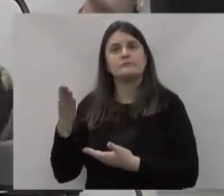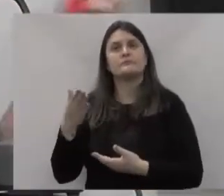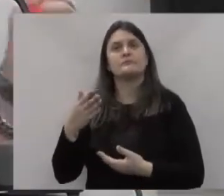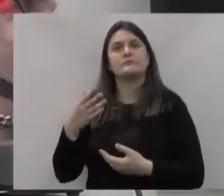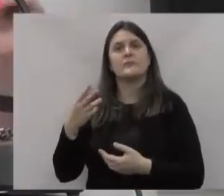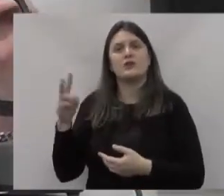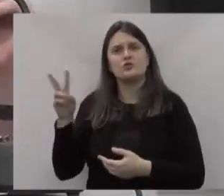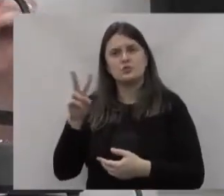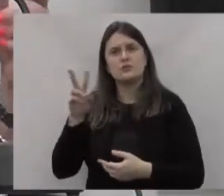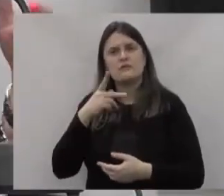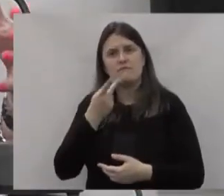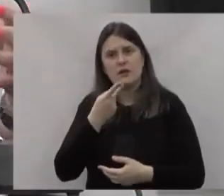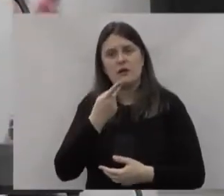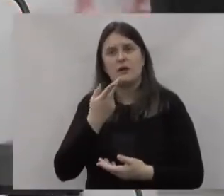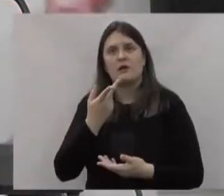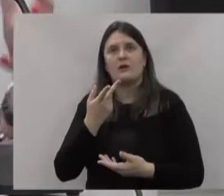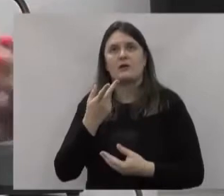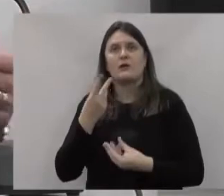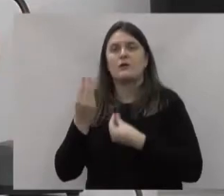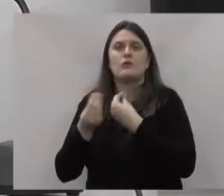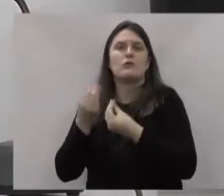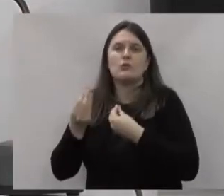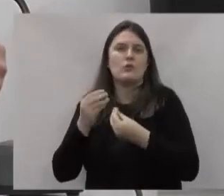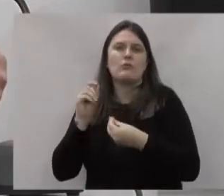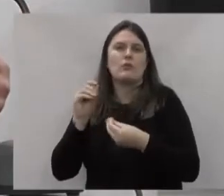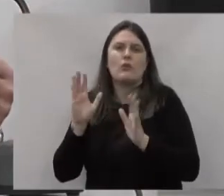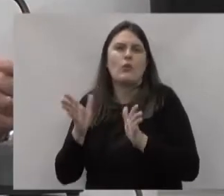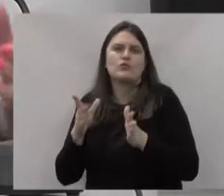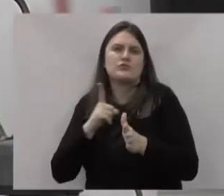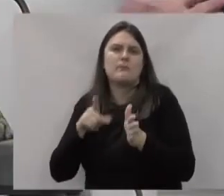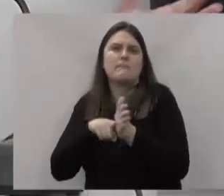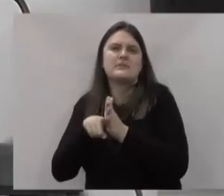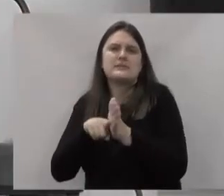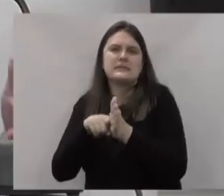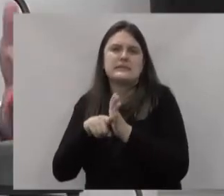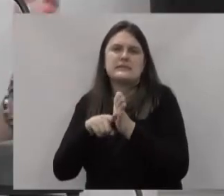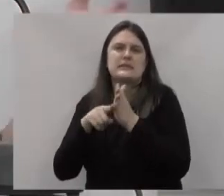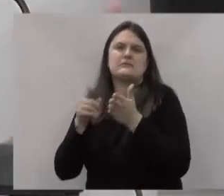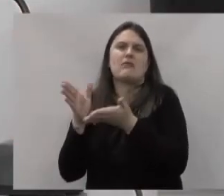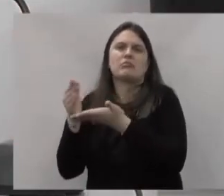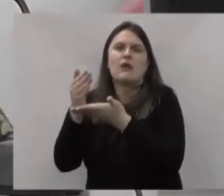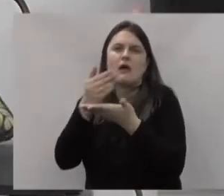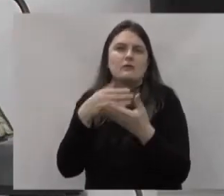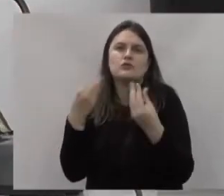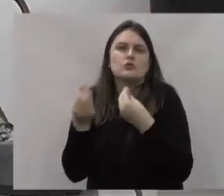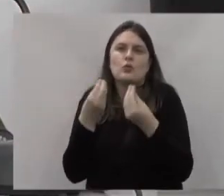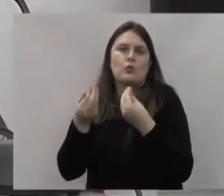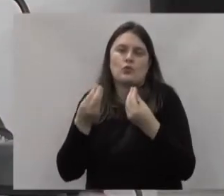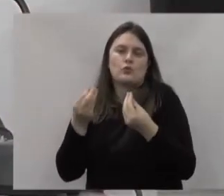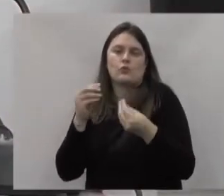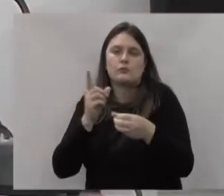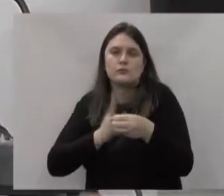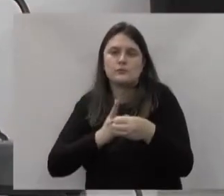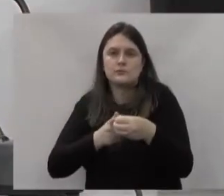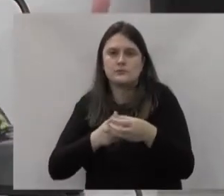vocês citassem a condição que nós temos hoje, o ranking, se nós temos,